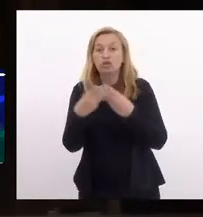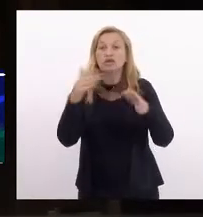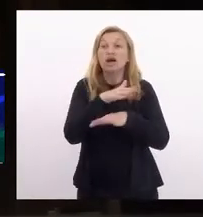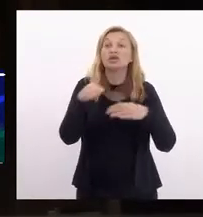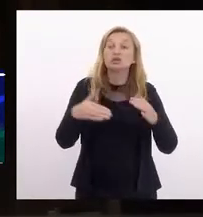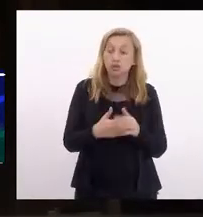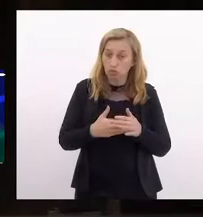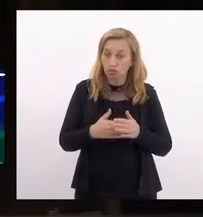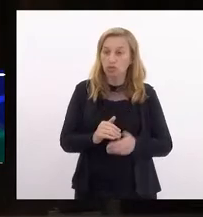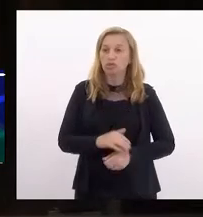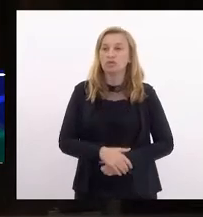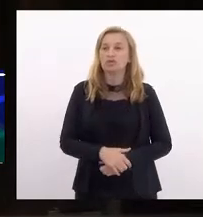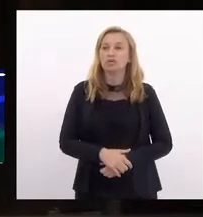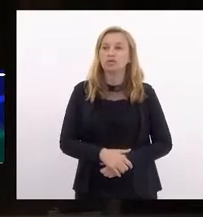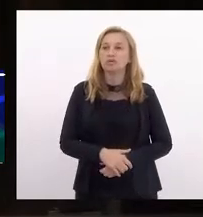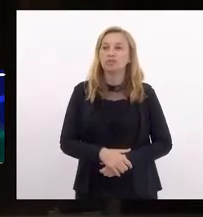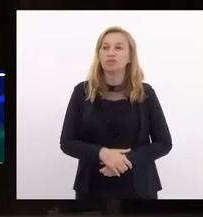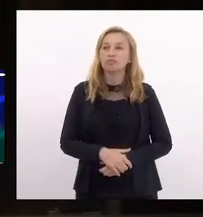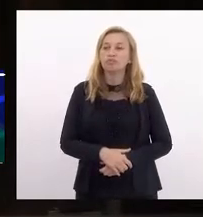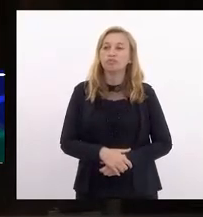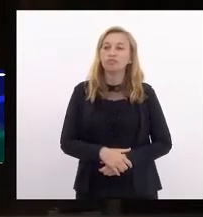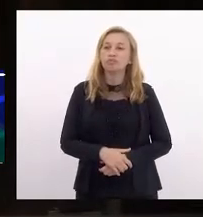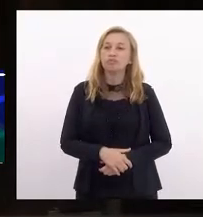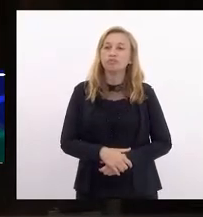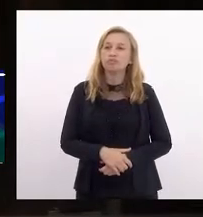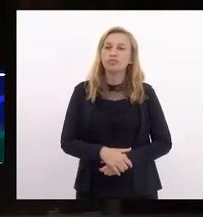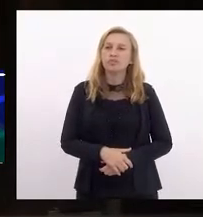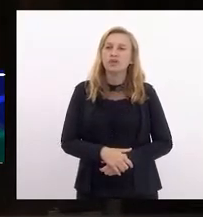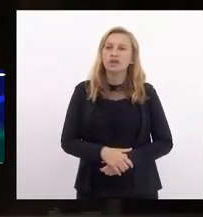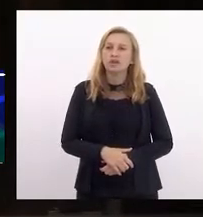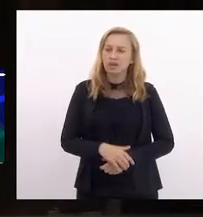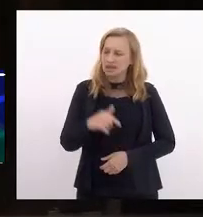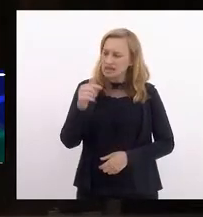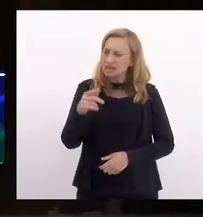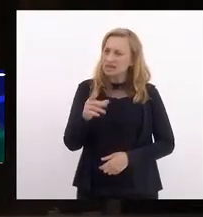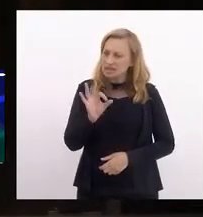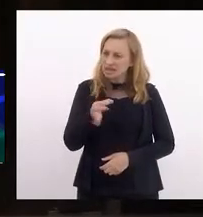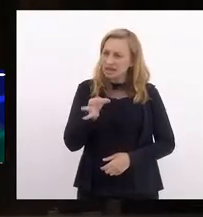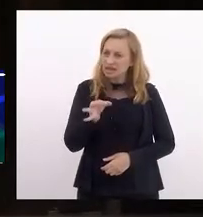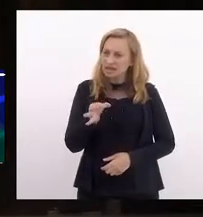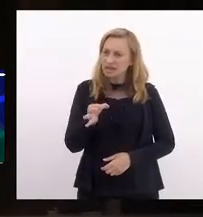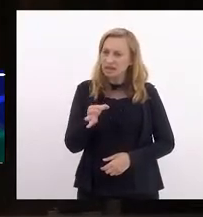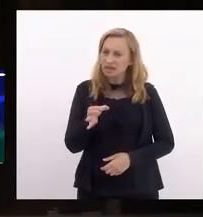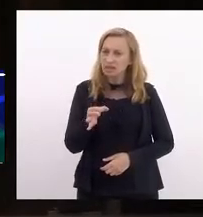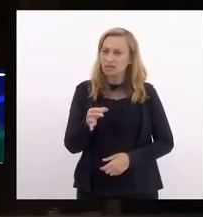todos indistintamente se alguém aqui honestamente